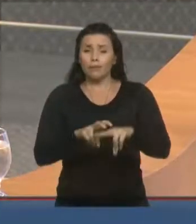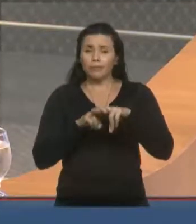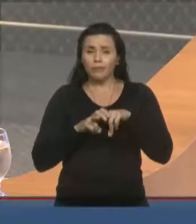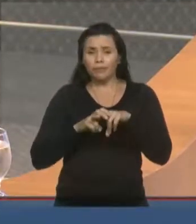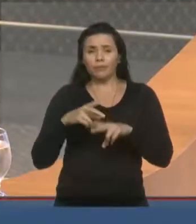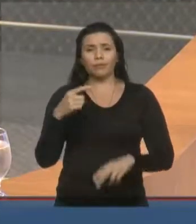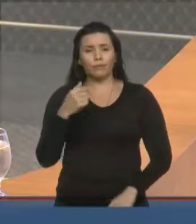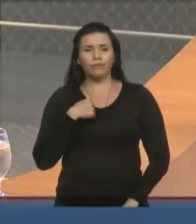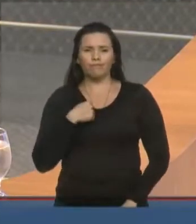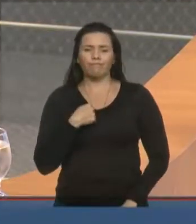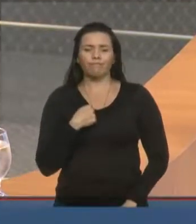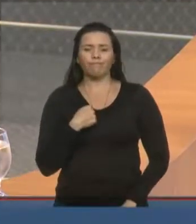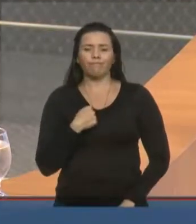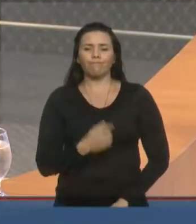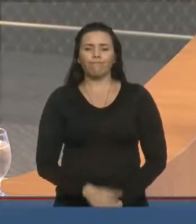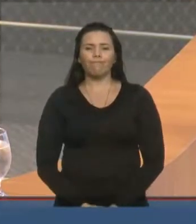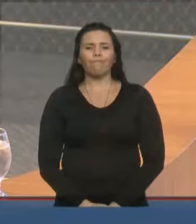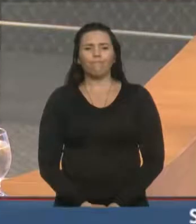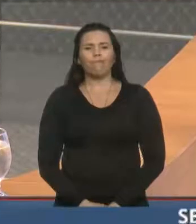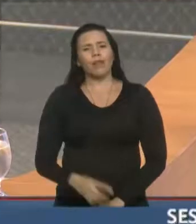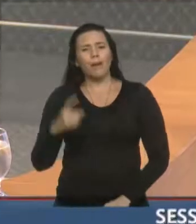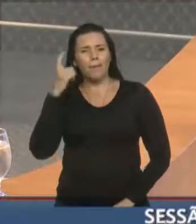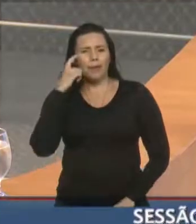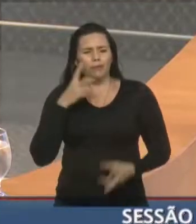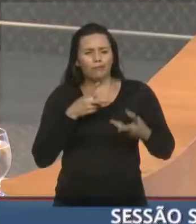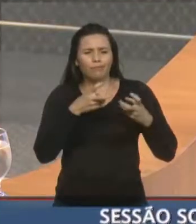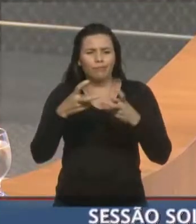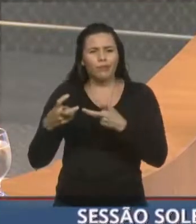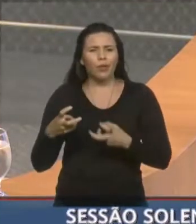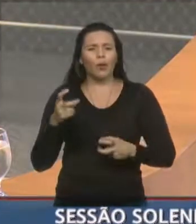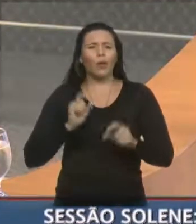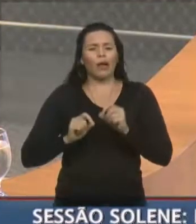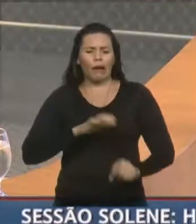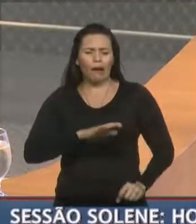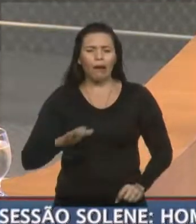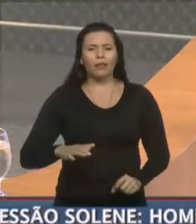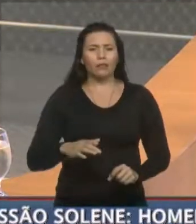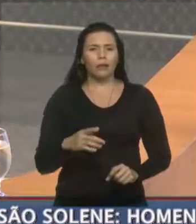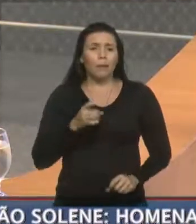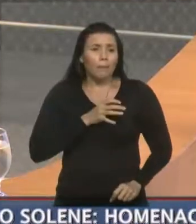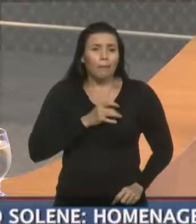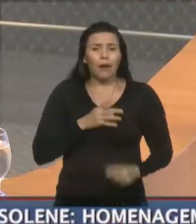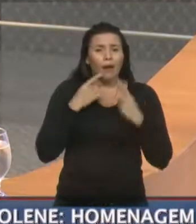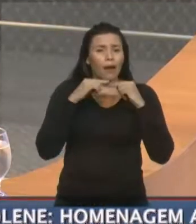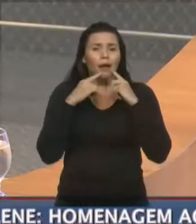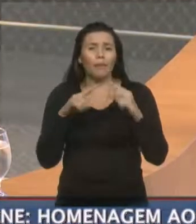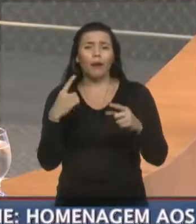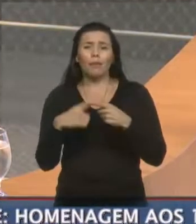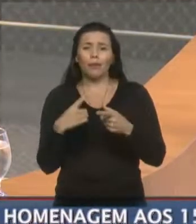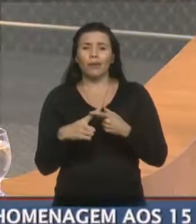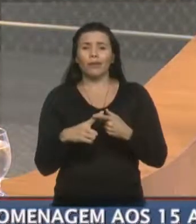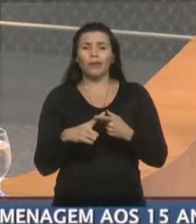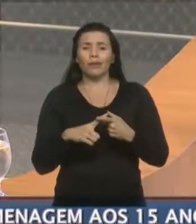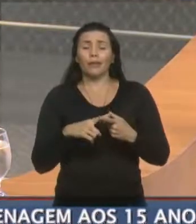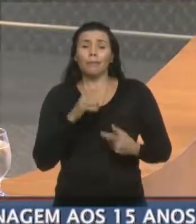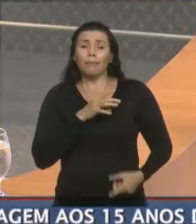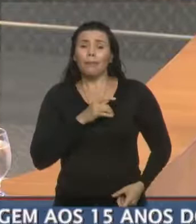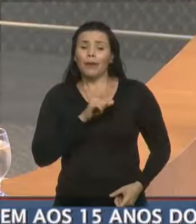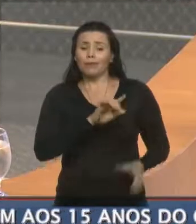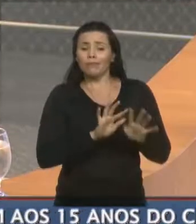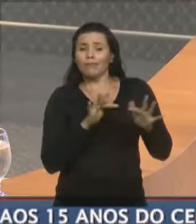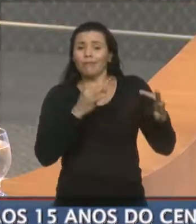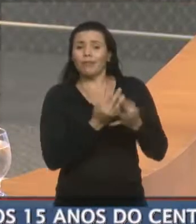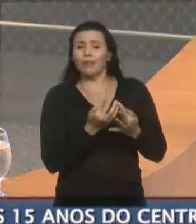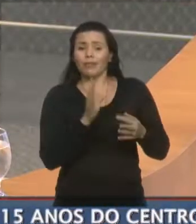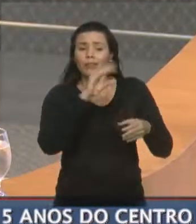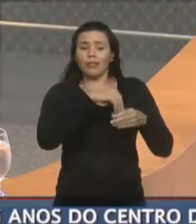o receio da represária dentro de sua própria casa. E é por essa razão que, de forma muito breve,